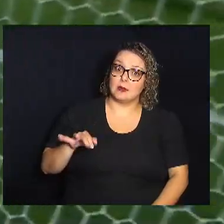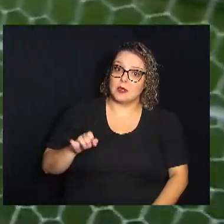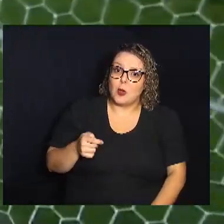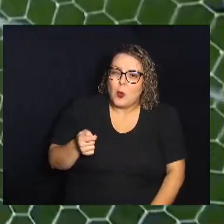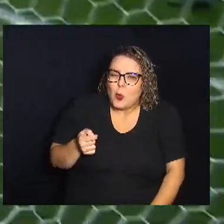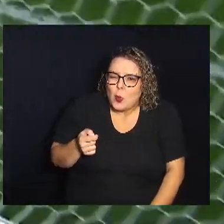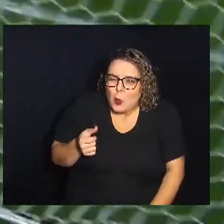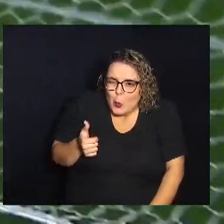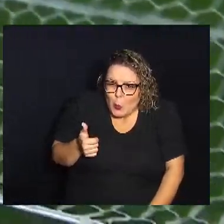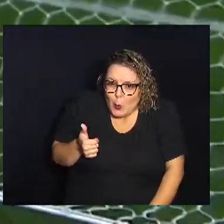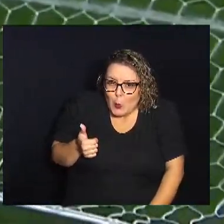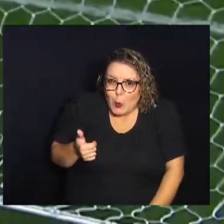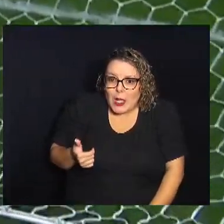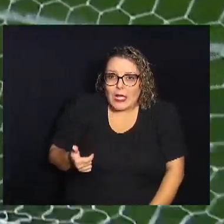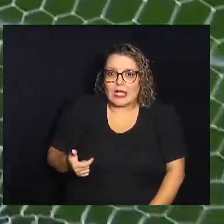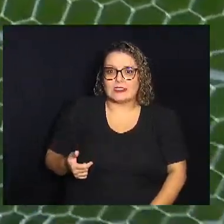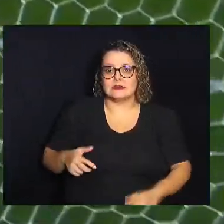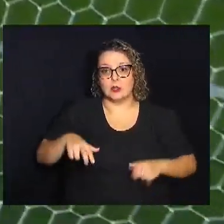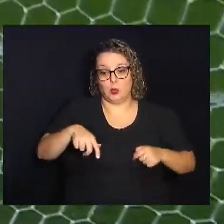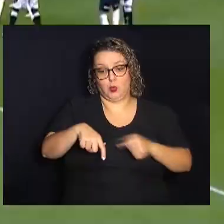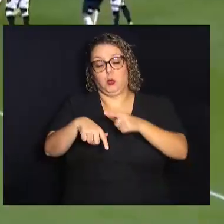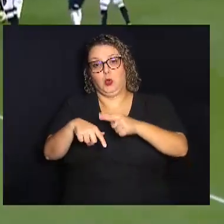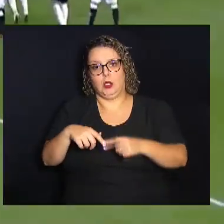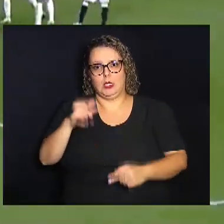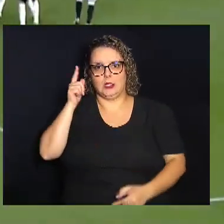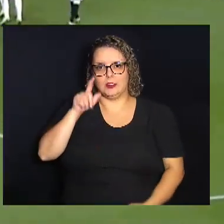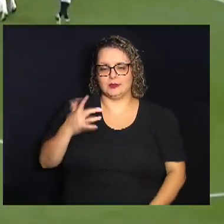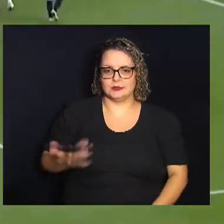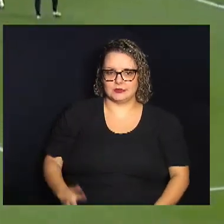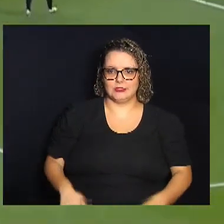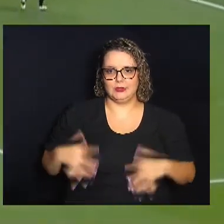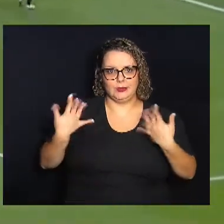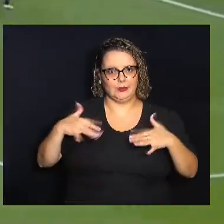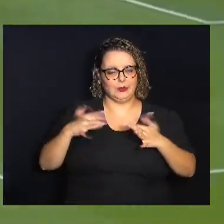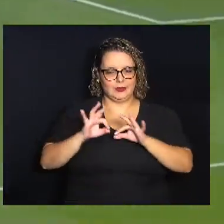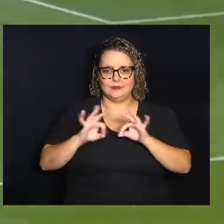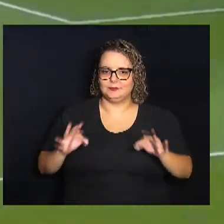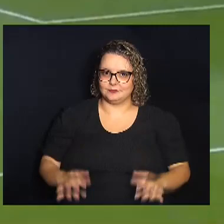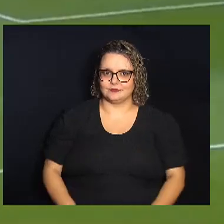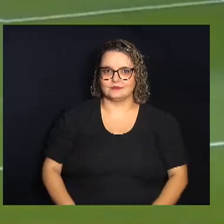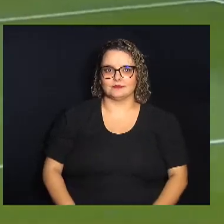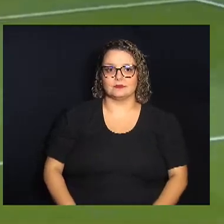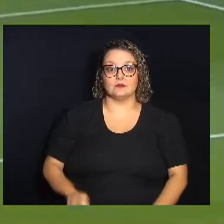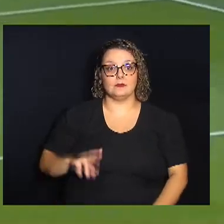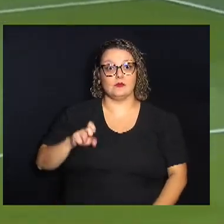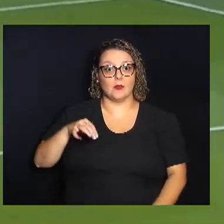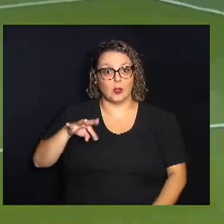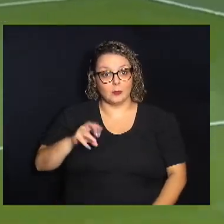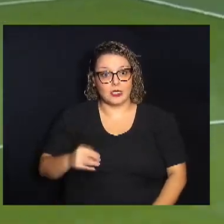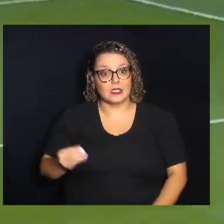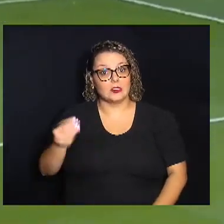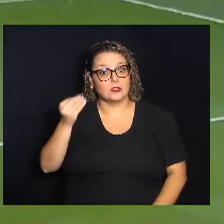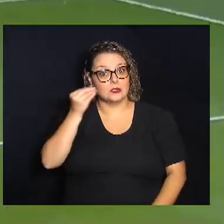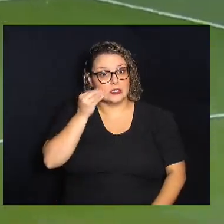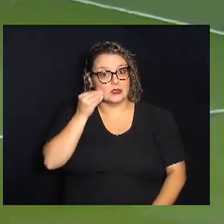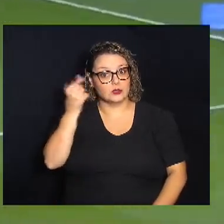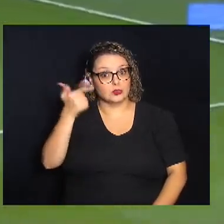em cima da linha, conseguiu afastar. Romero de cabeça tentou mais